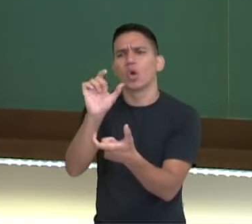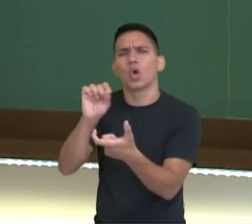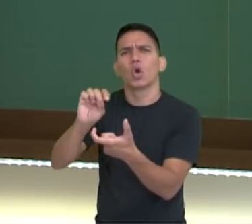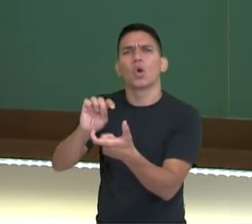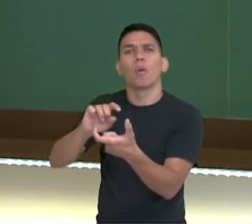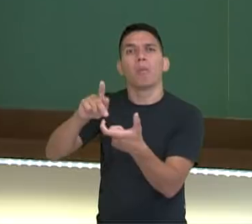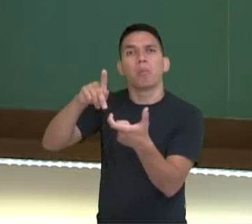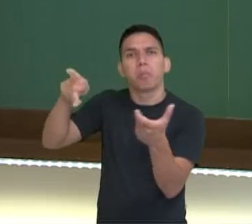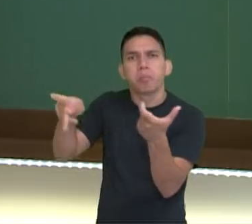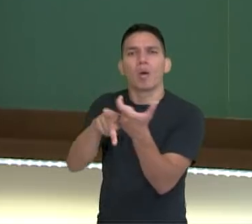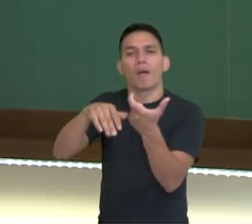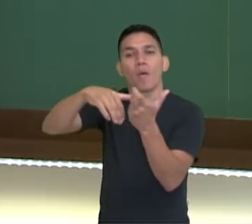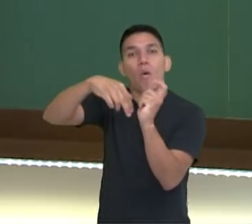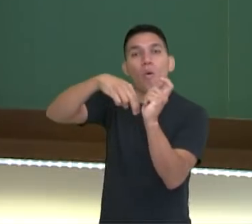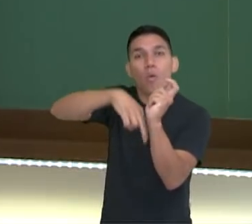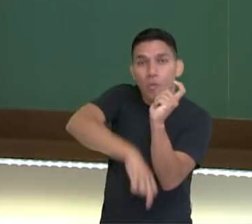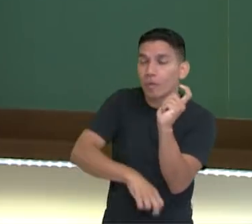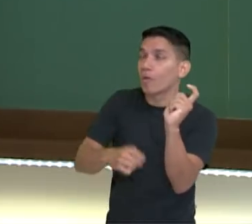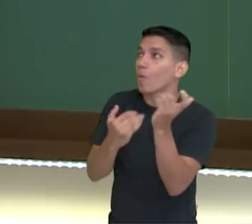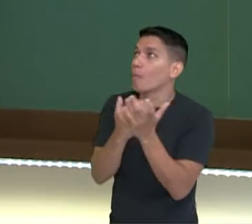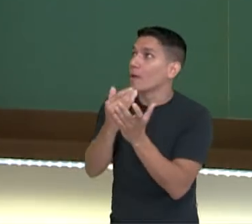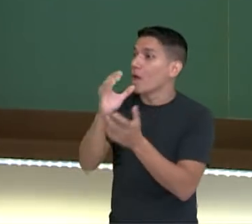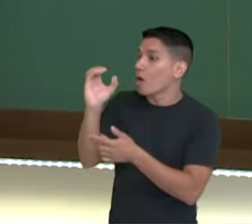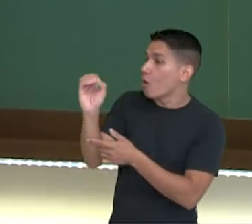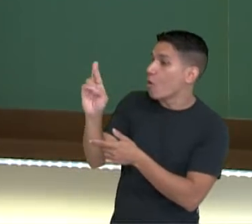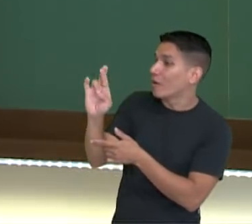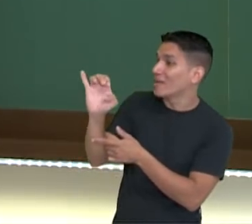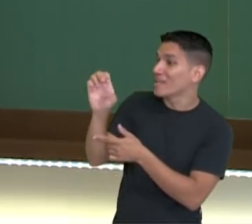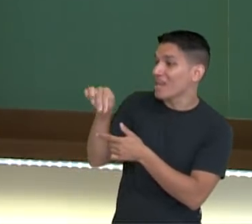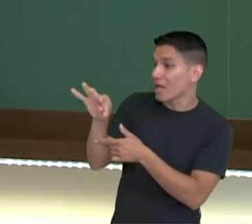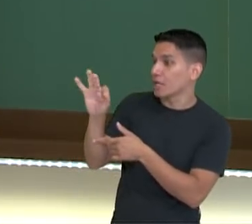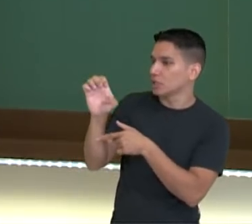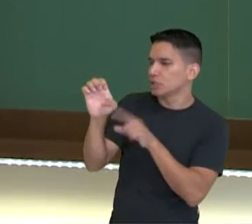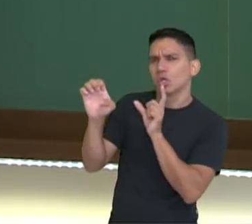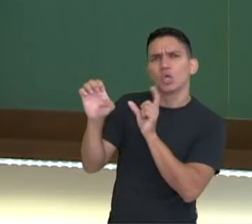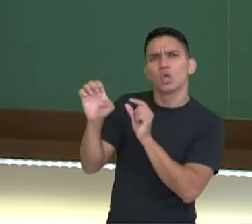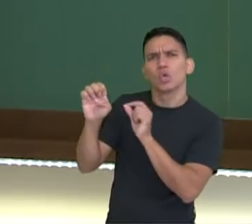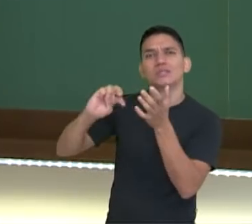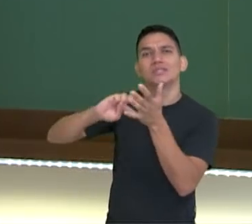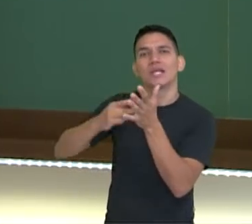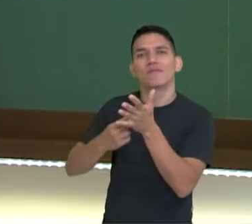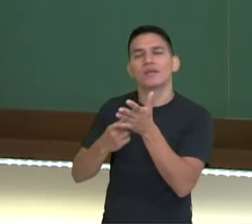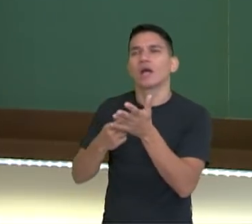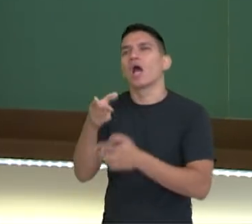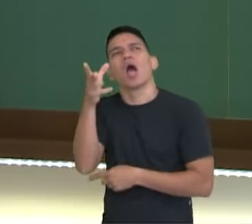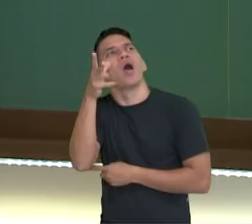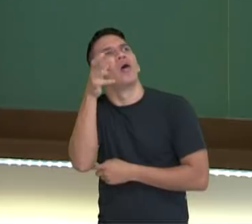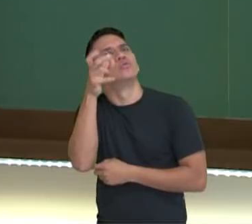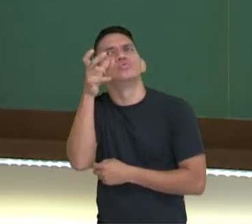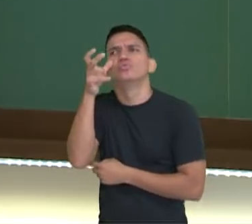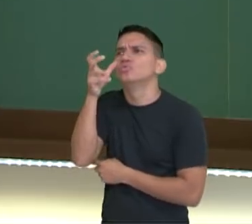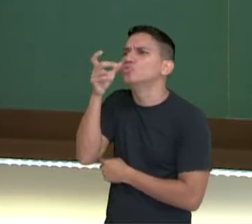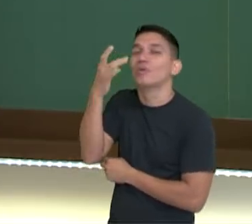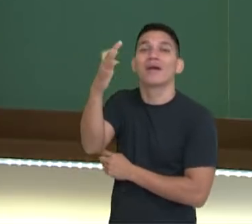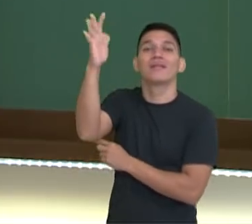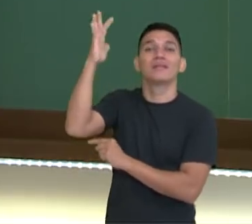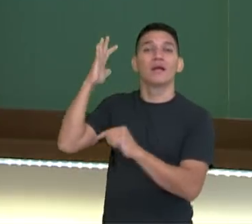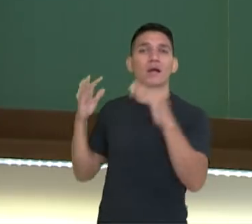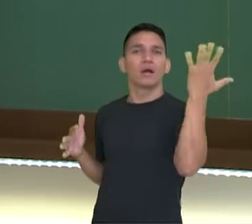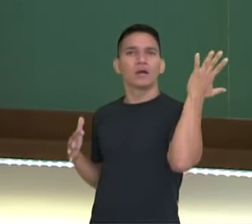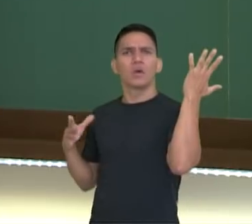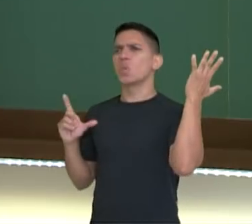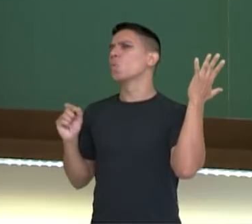está relacionada à ideia de observar o meio natural. O que se observa no meio